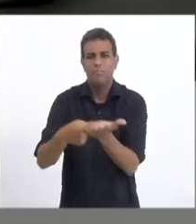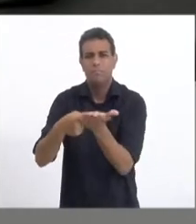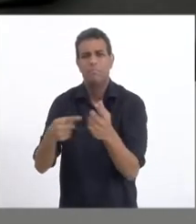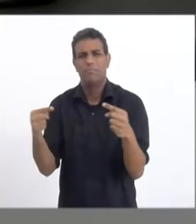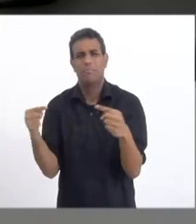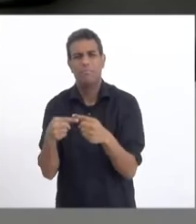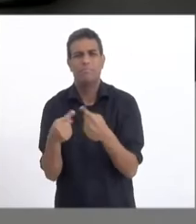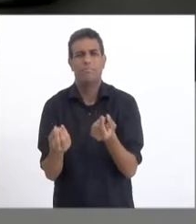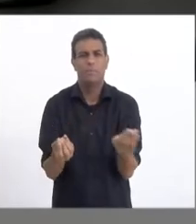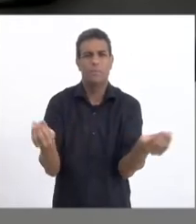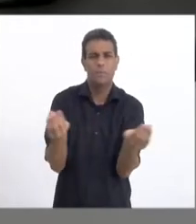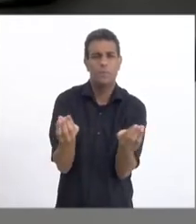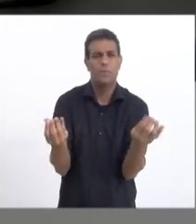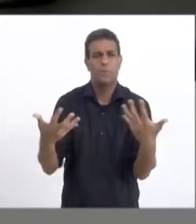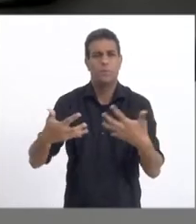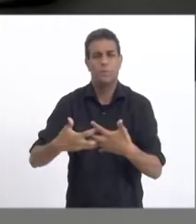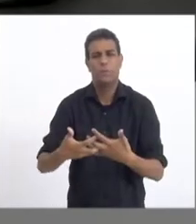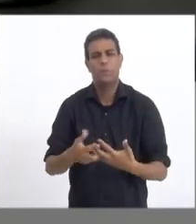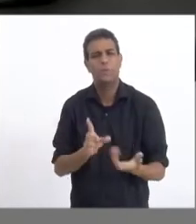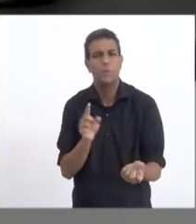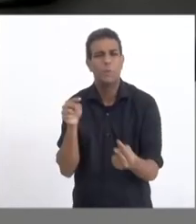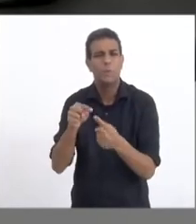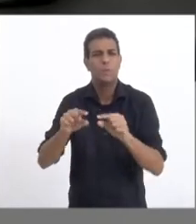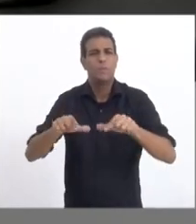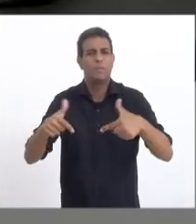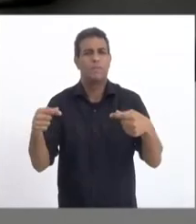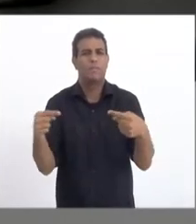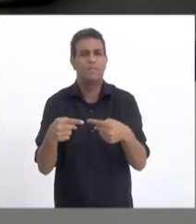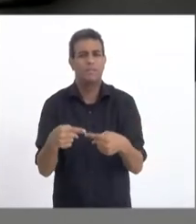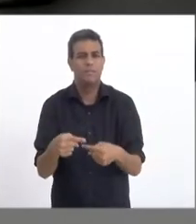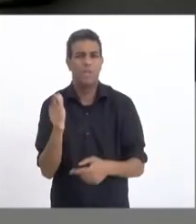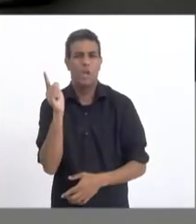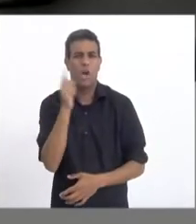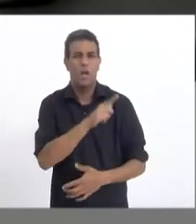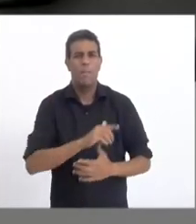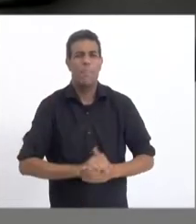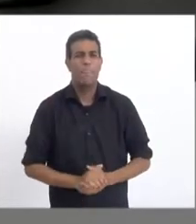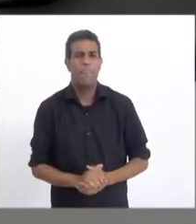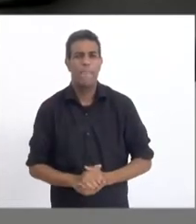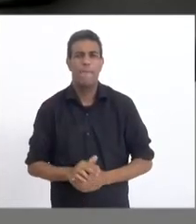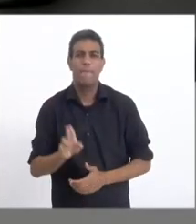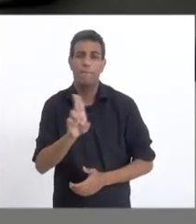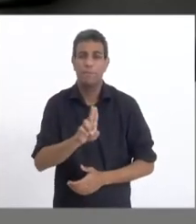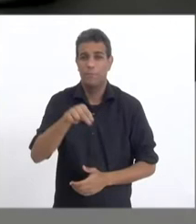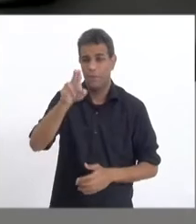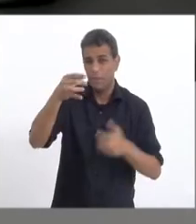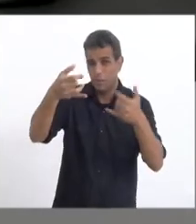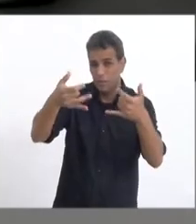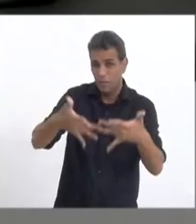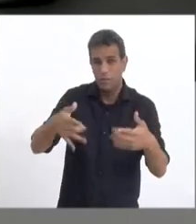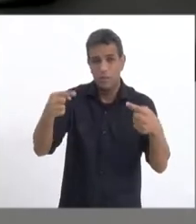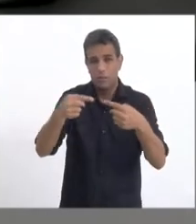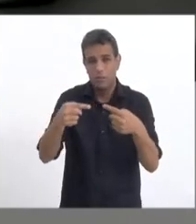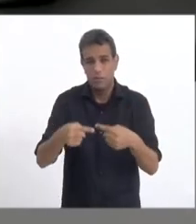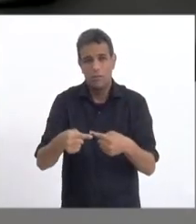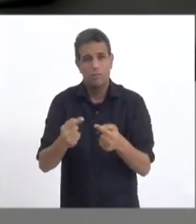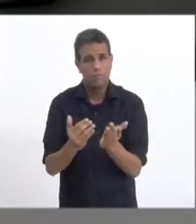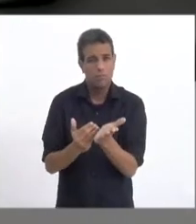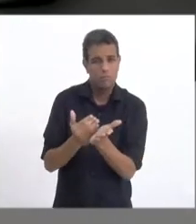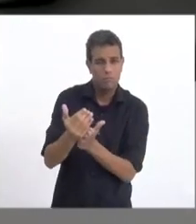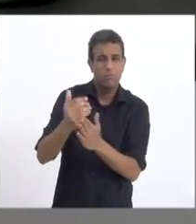da substância por ações intersetoriais, como o senhor falou, deputado, partindo lá da